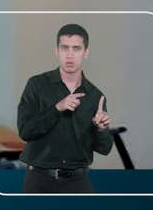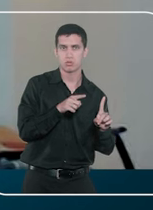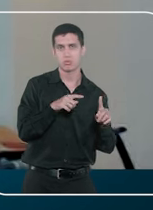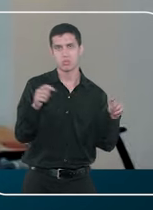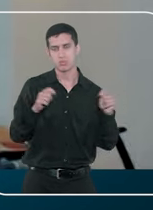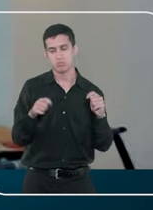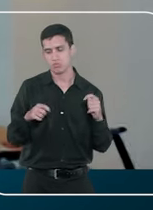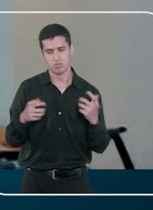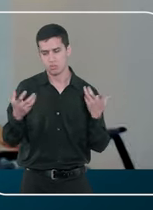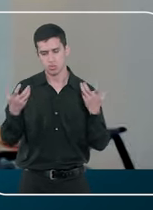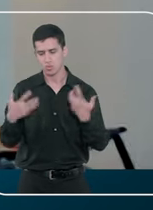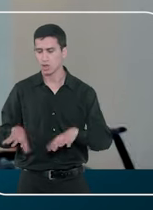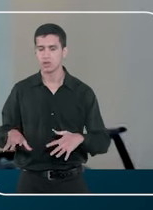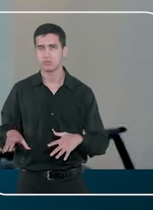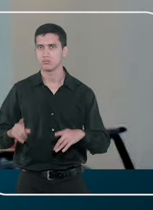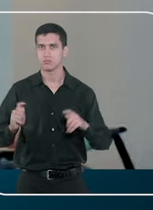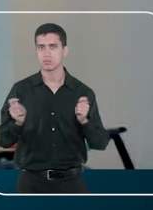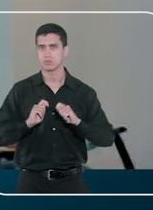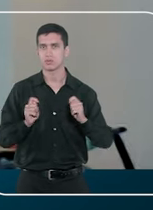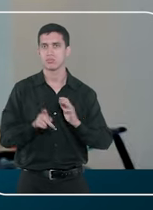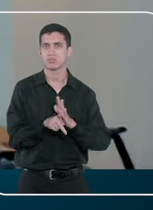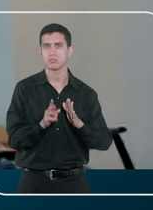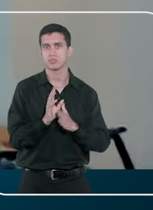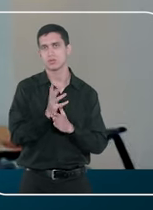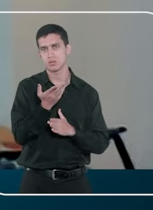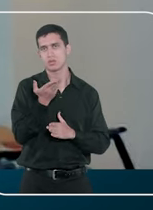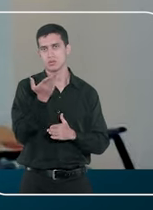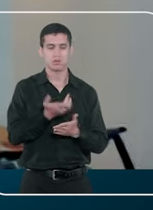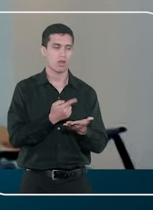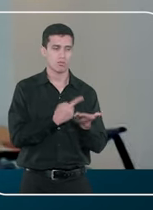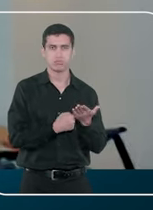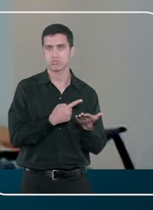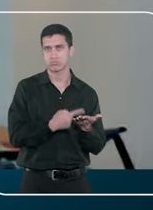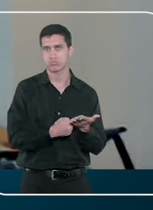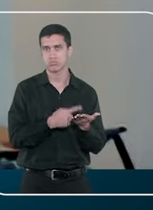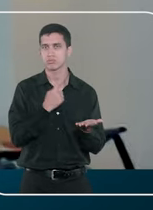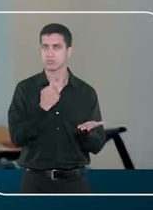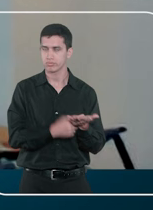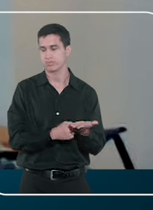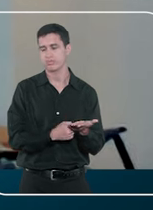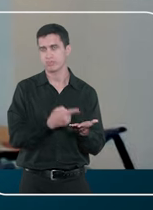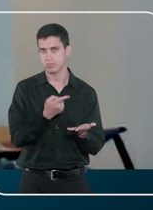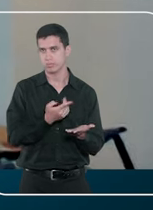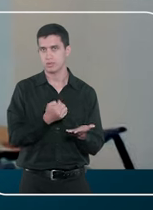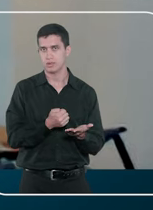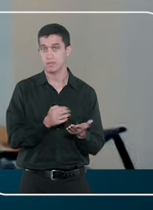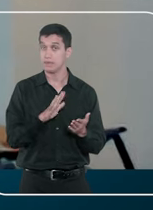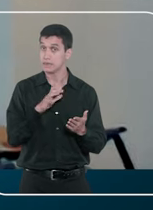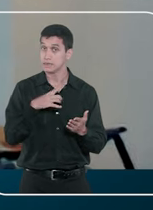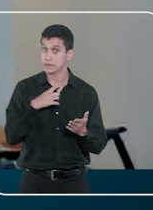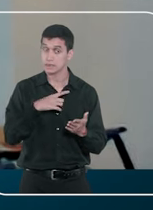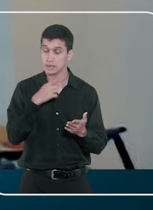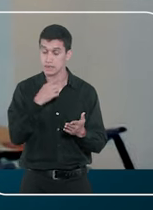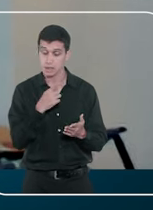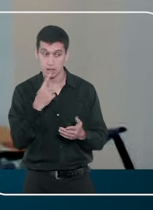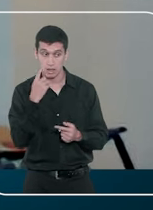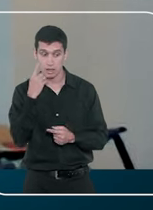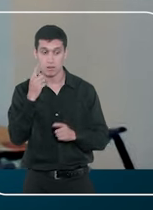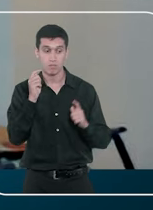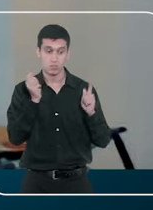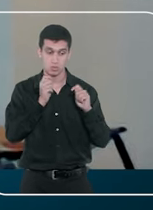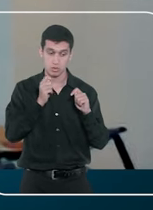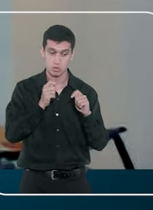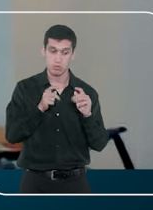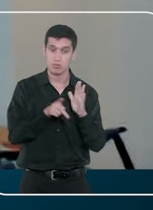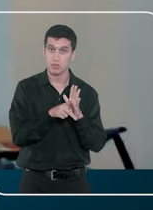o que seja a eventual possibilidade de acordar a colaboração premiada. Mas havendo esse aceno positivo